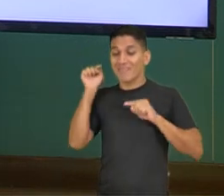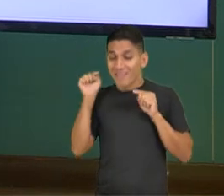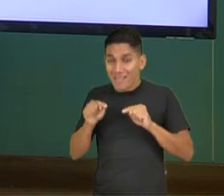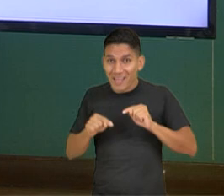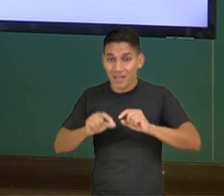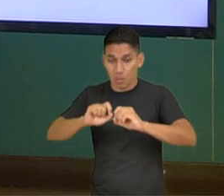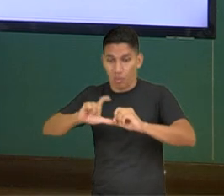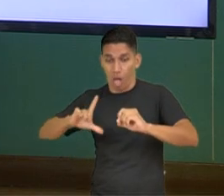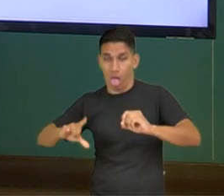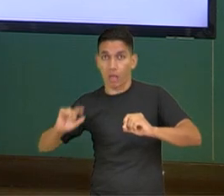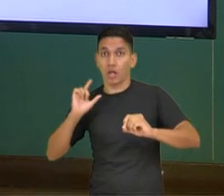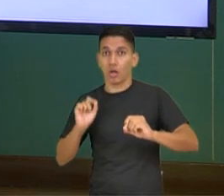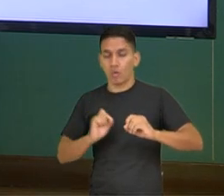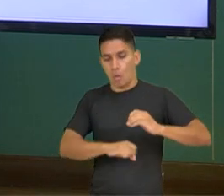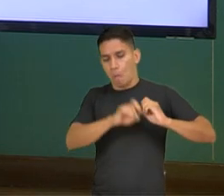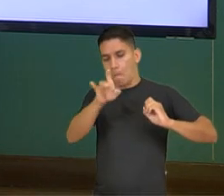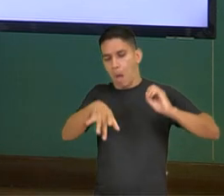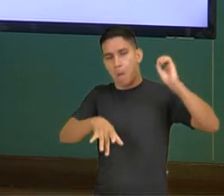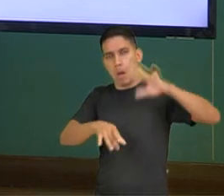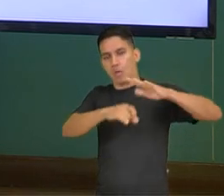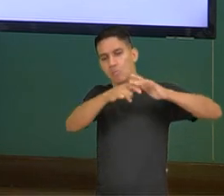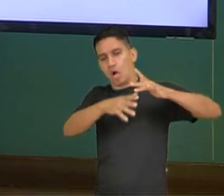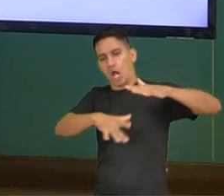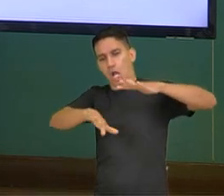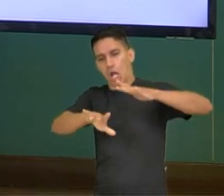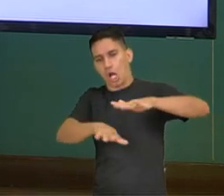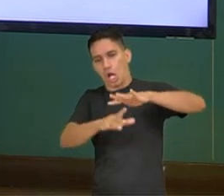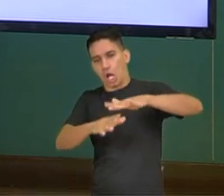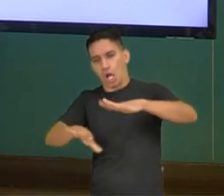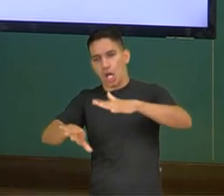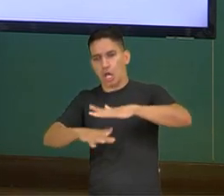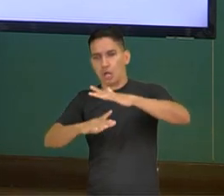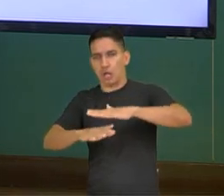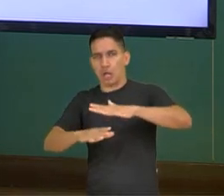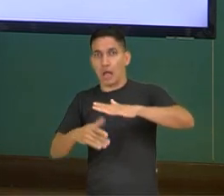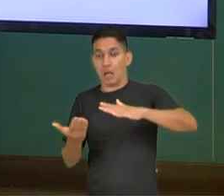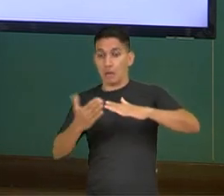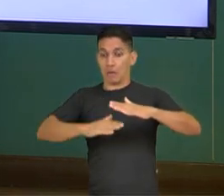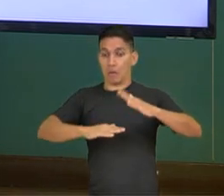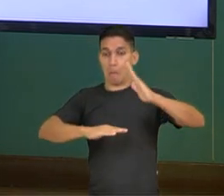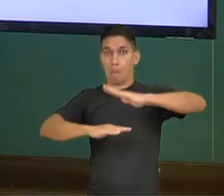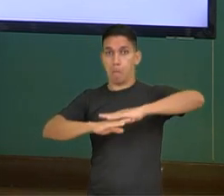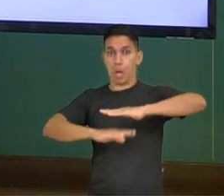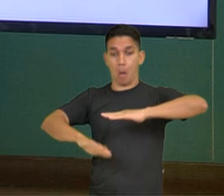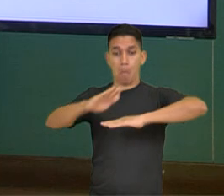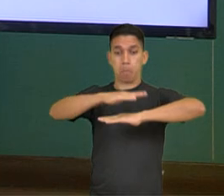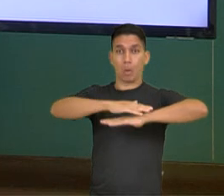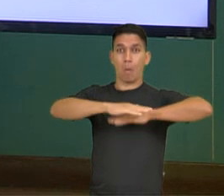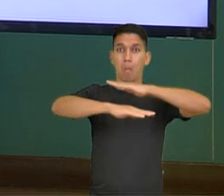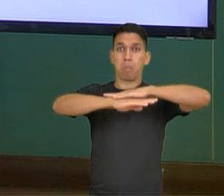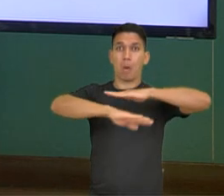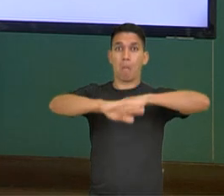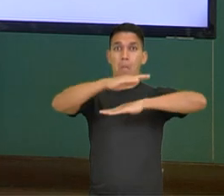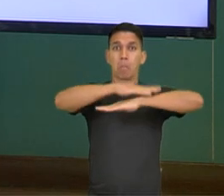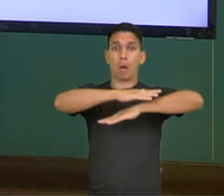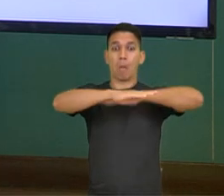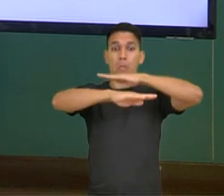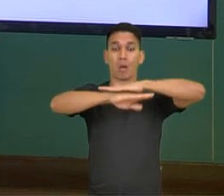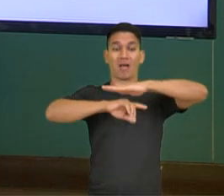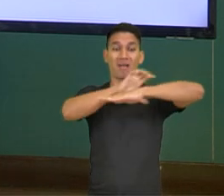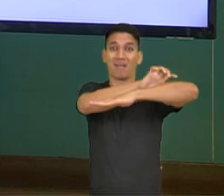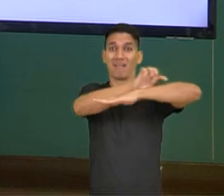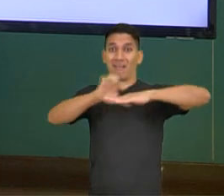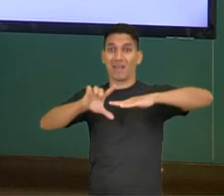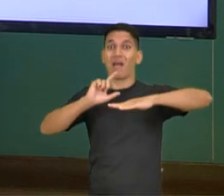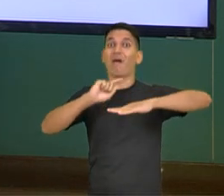orgânico foi sendo depositado e soterrado, formando camadas de rocha sobre ele.